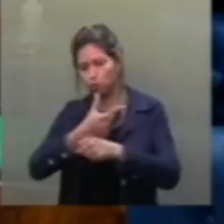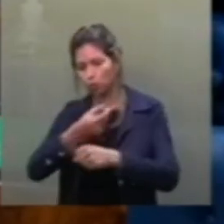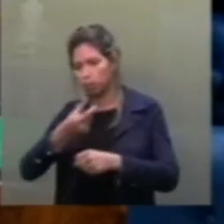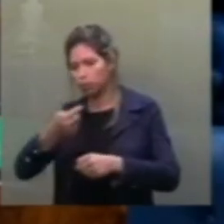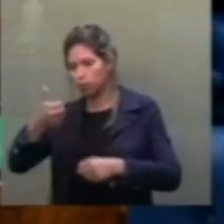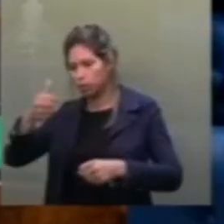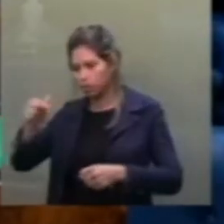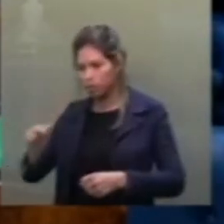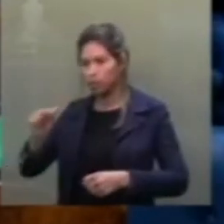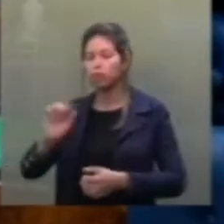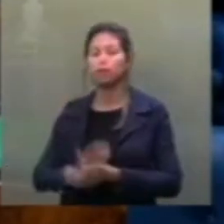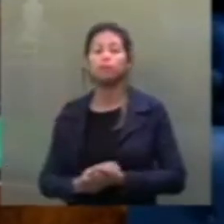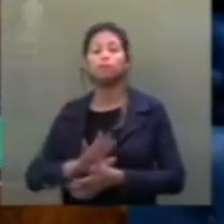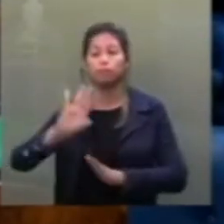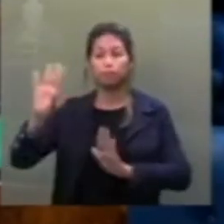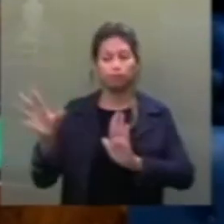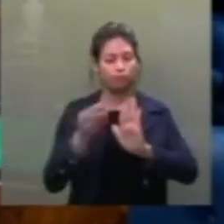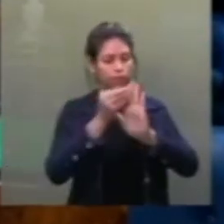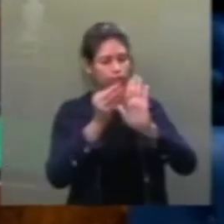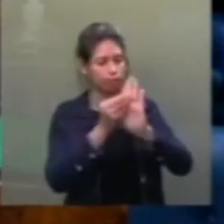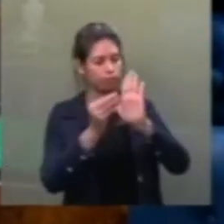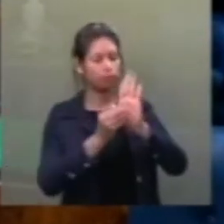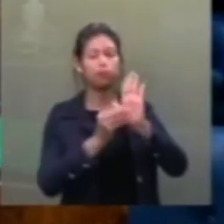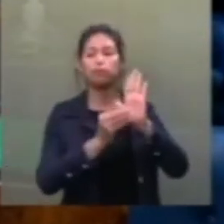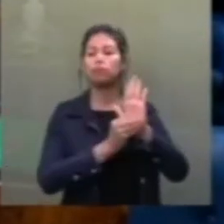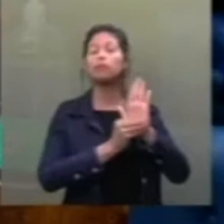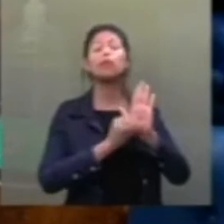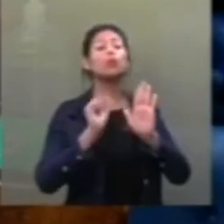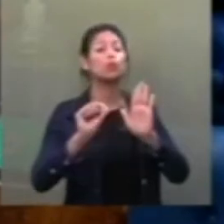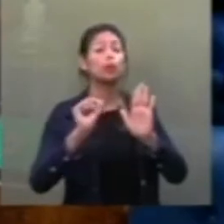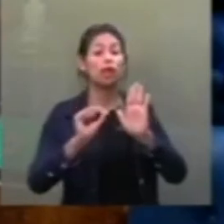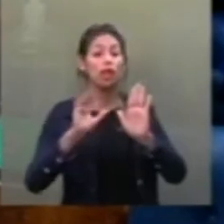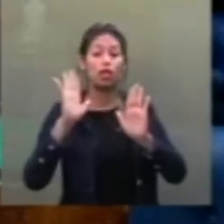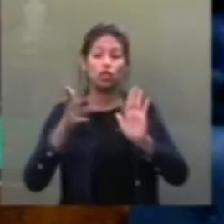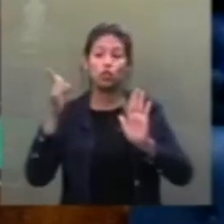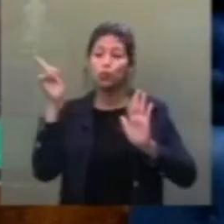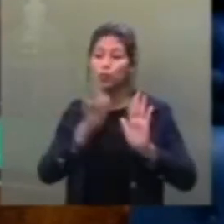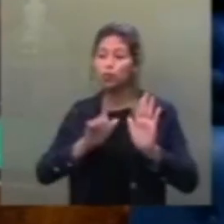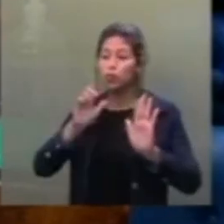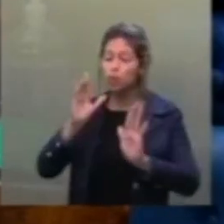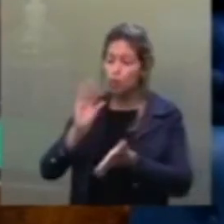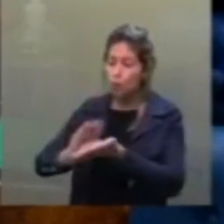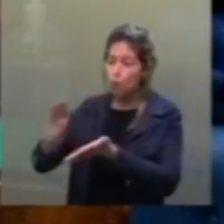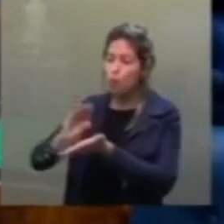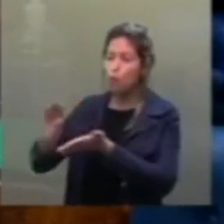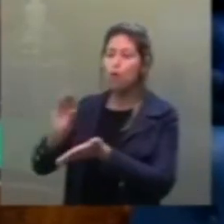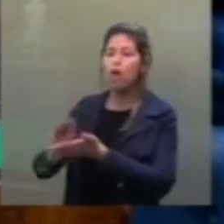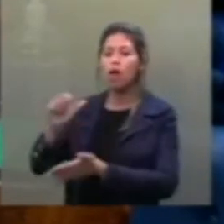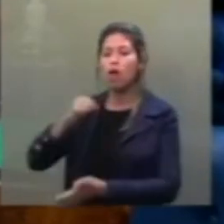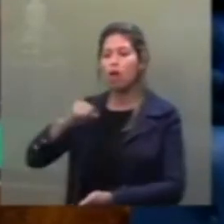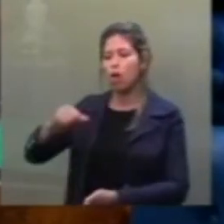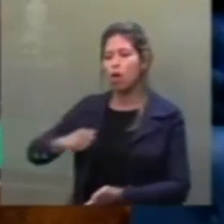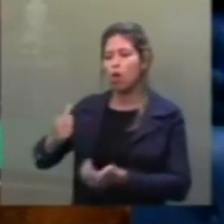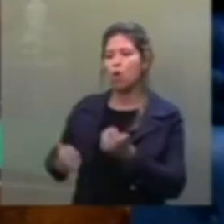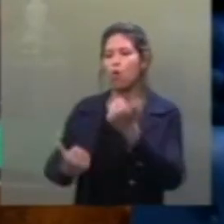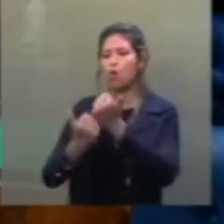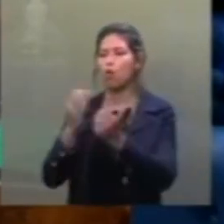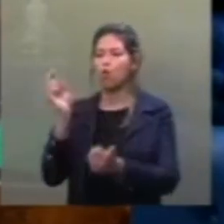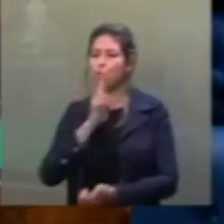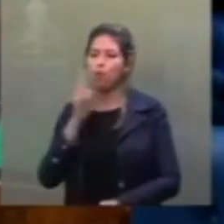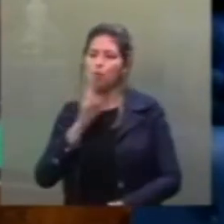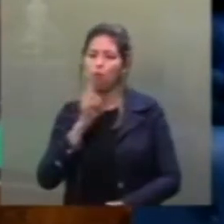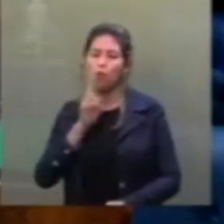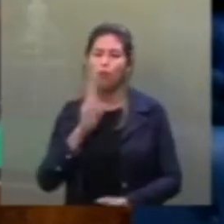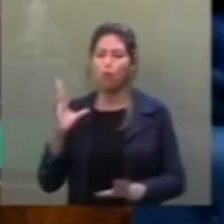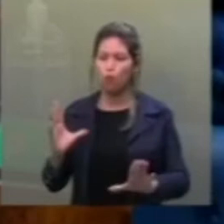no cadastro único ou que foram beneficiários do auxílio emergencial o abatimento da dívida pode chegar a